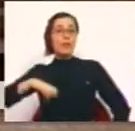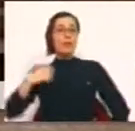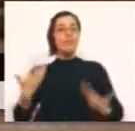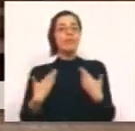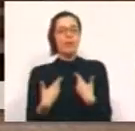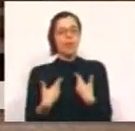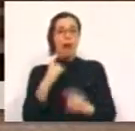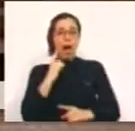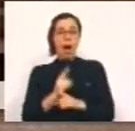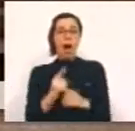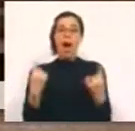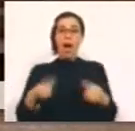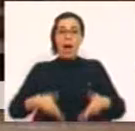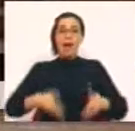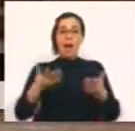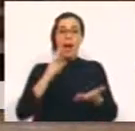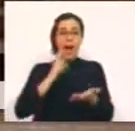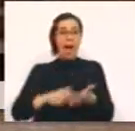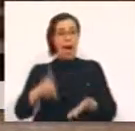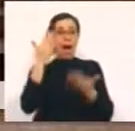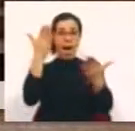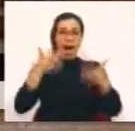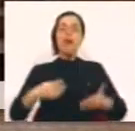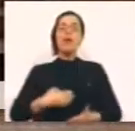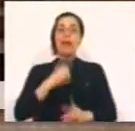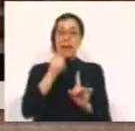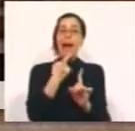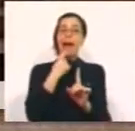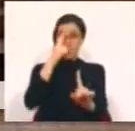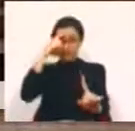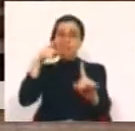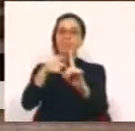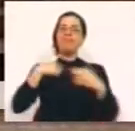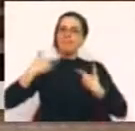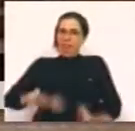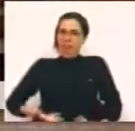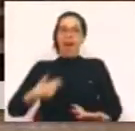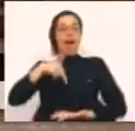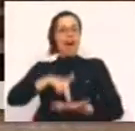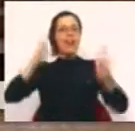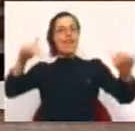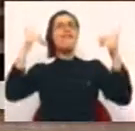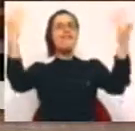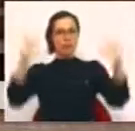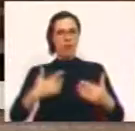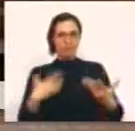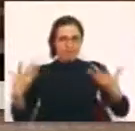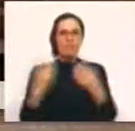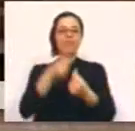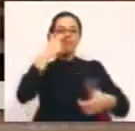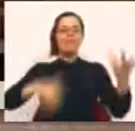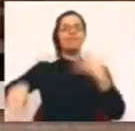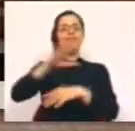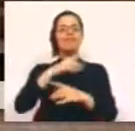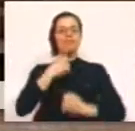verdes, enquanto houver estrada para andar e o sentido for Abril, cá estaremos, aqui e lá fora, junto das